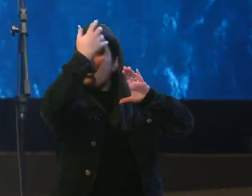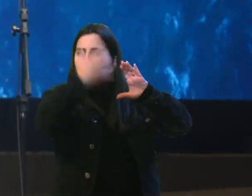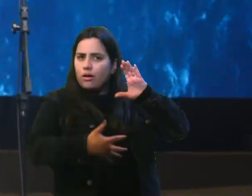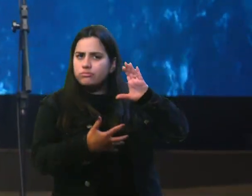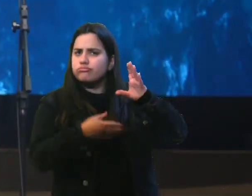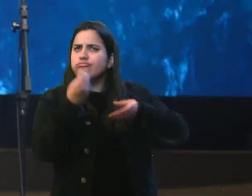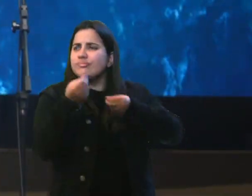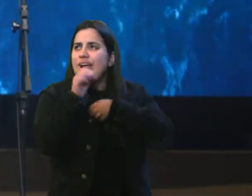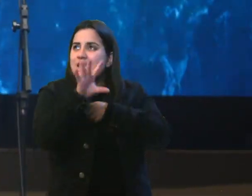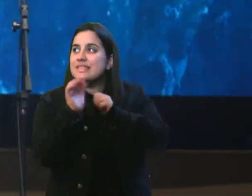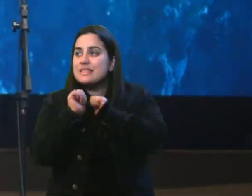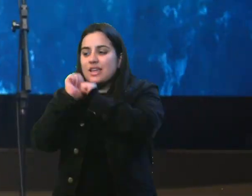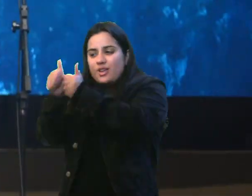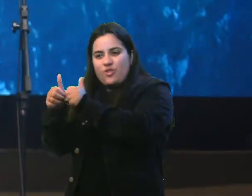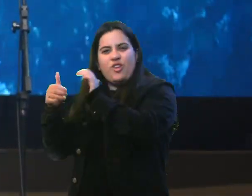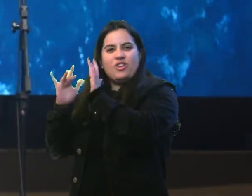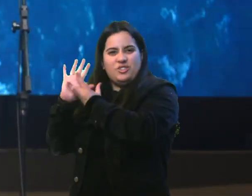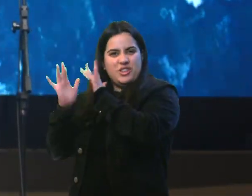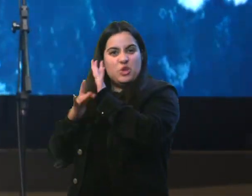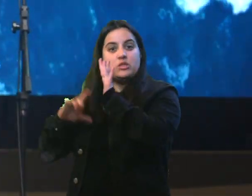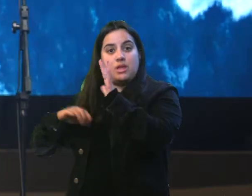um verdadeiro discípulo,